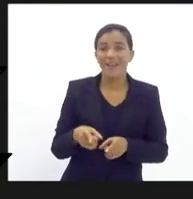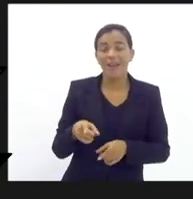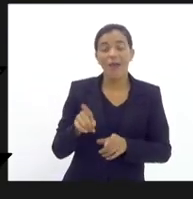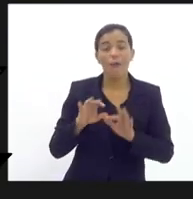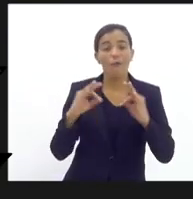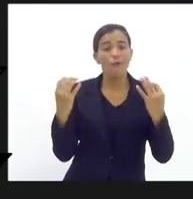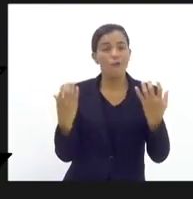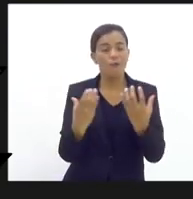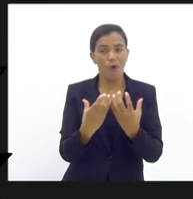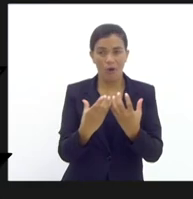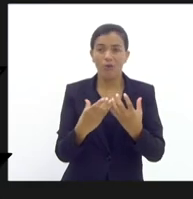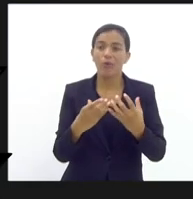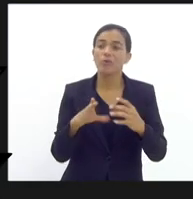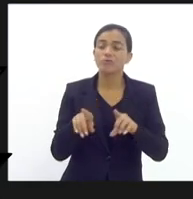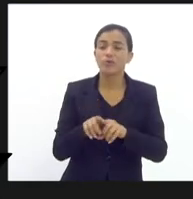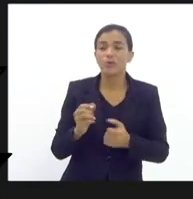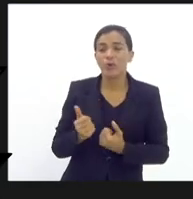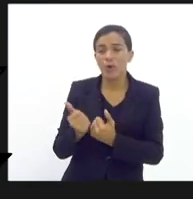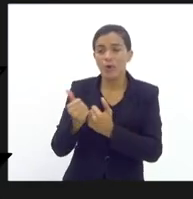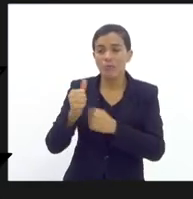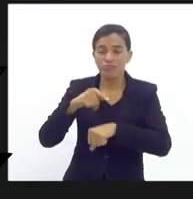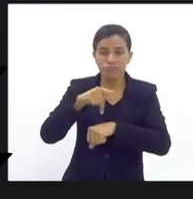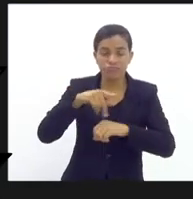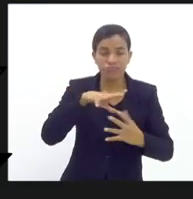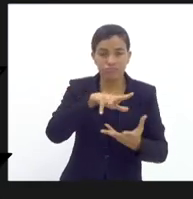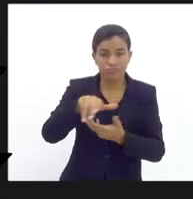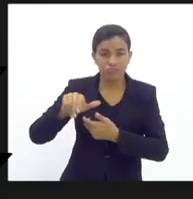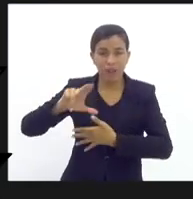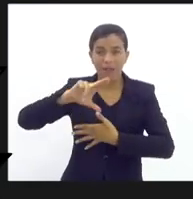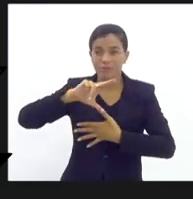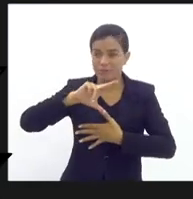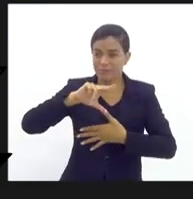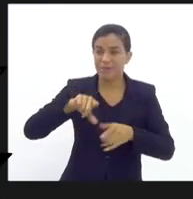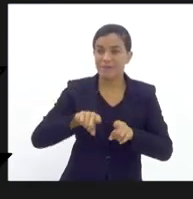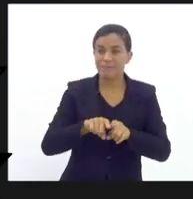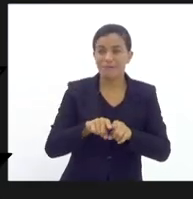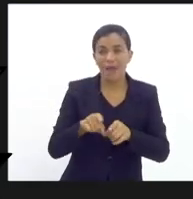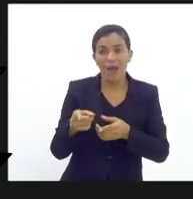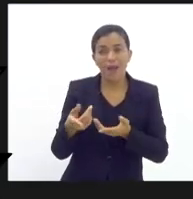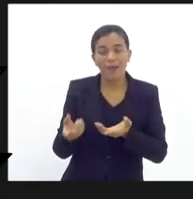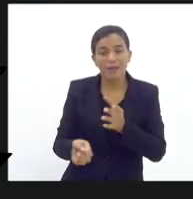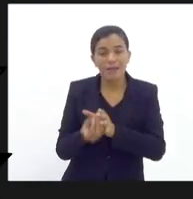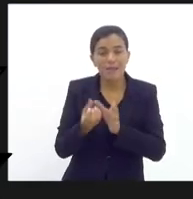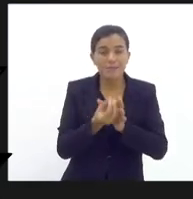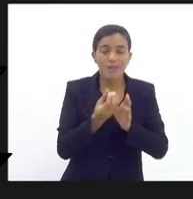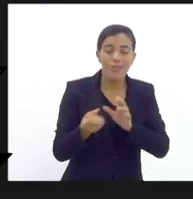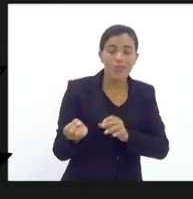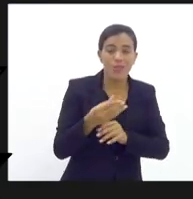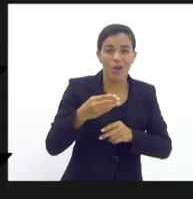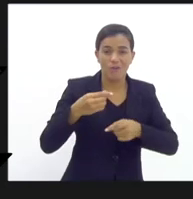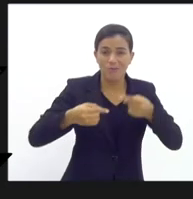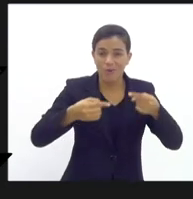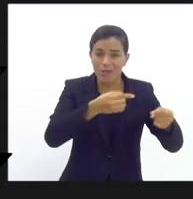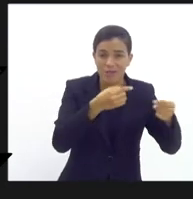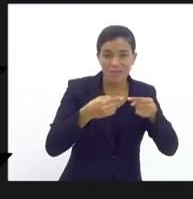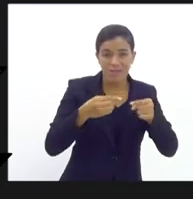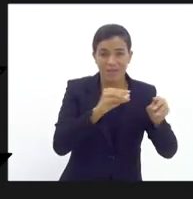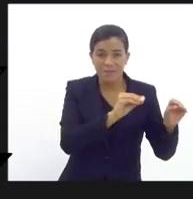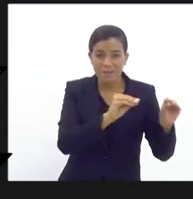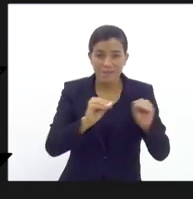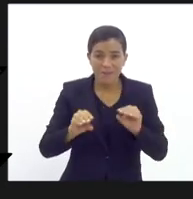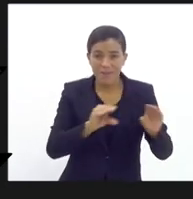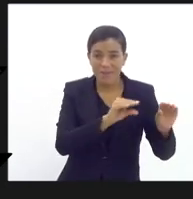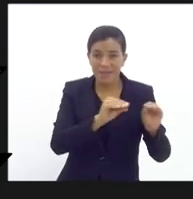um fórum hoje de cooperação internacional latino-americana para criação de novas políticas migratórias na região